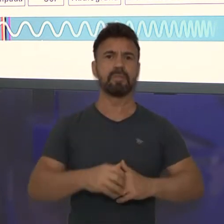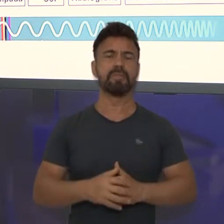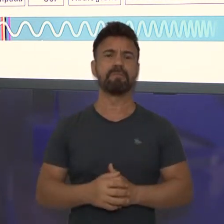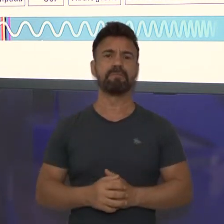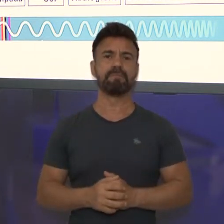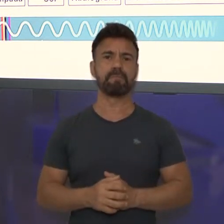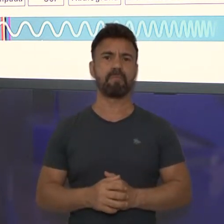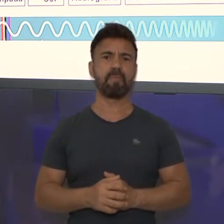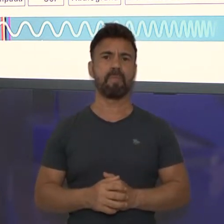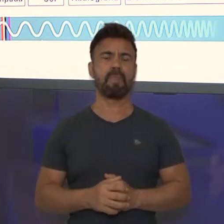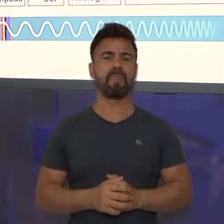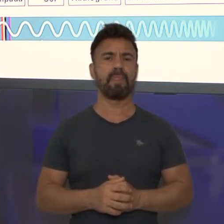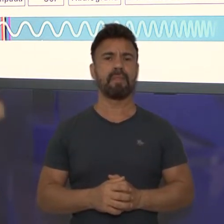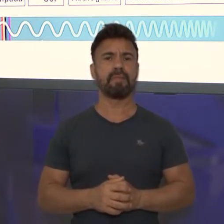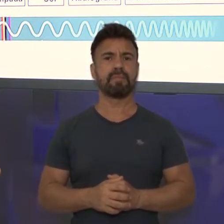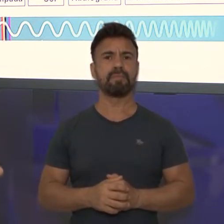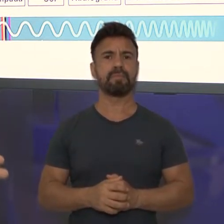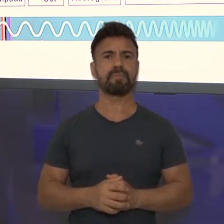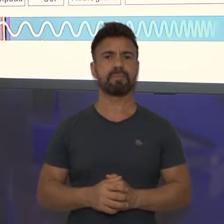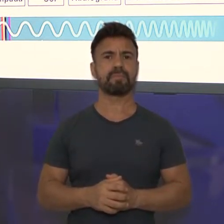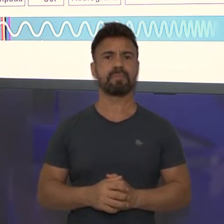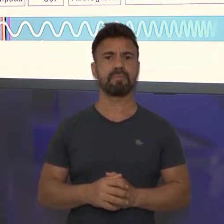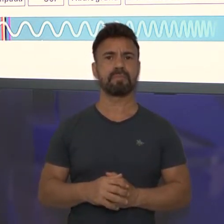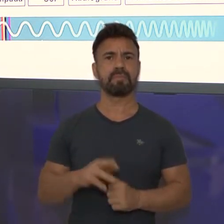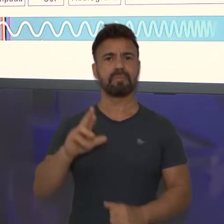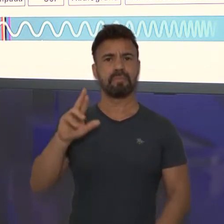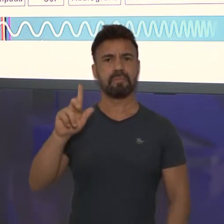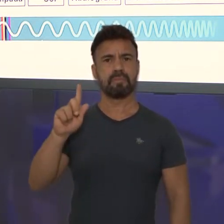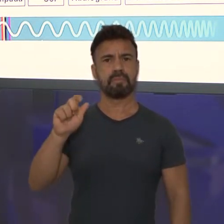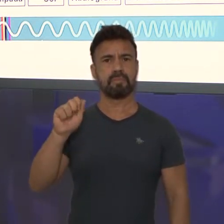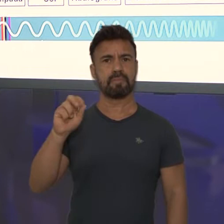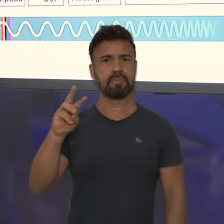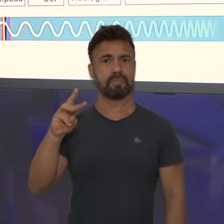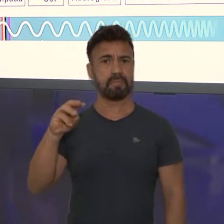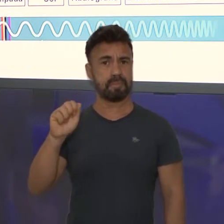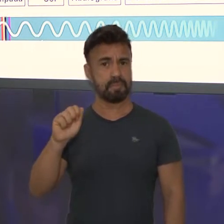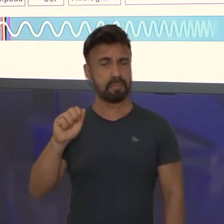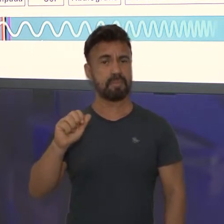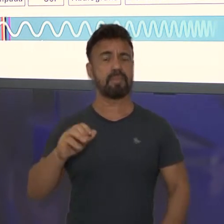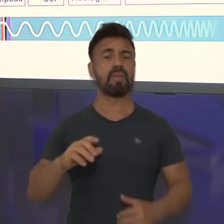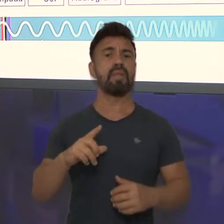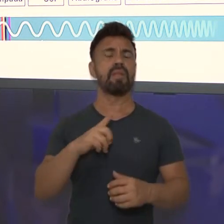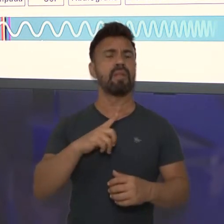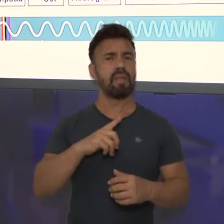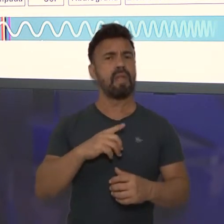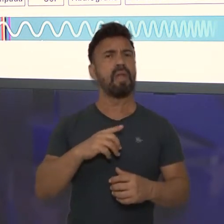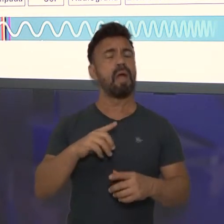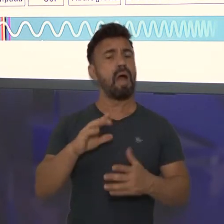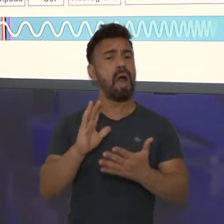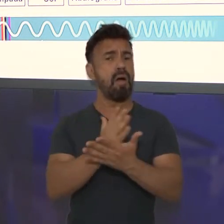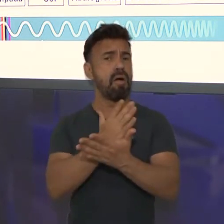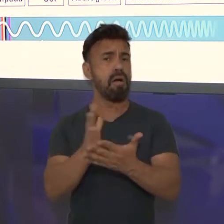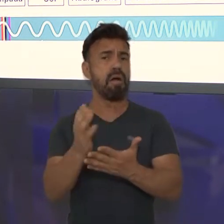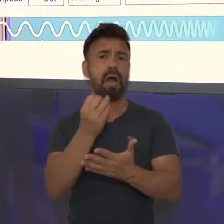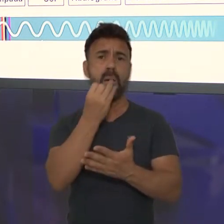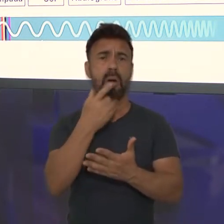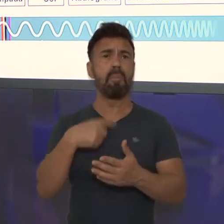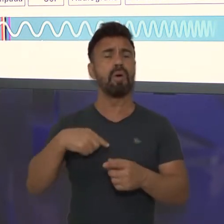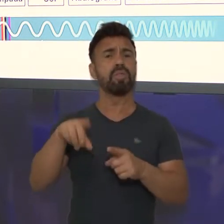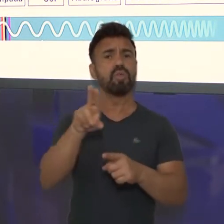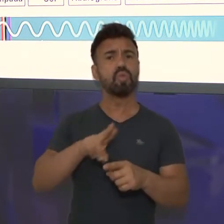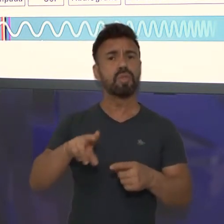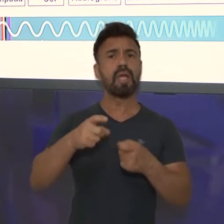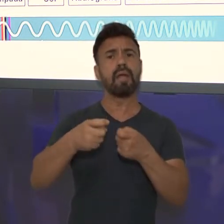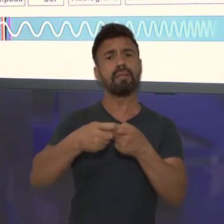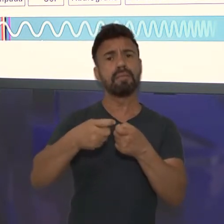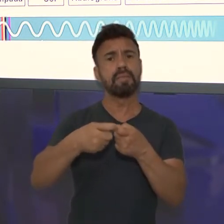de radiação gama. Lembrando também que esse tipo de radiação ela tem seus benefícios, tá? Ela pode ser utilizada também na